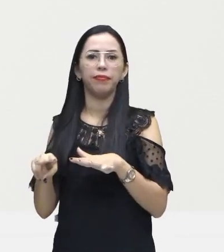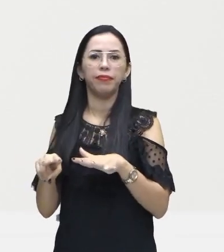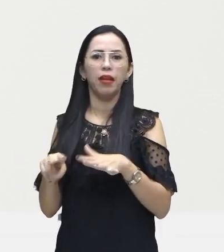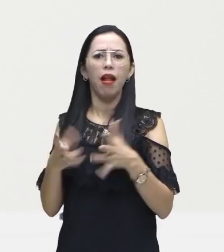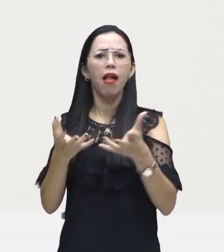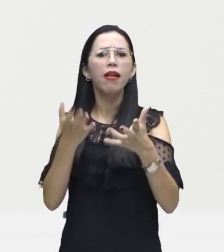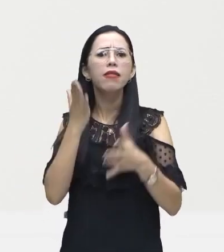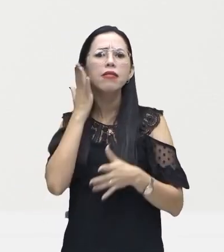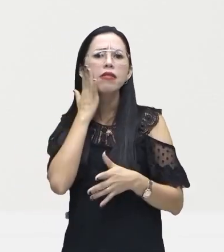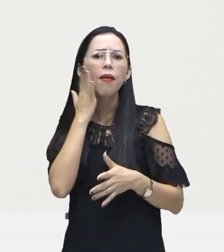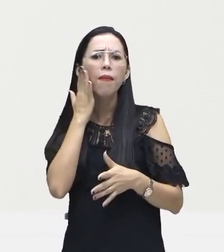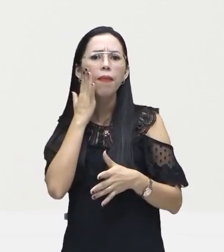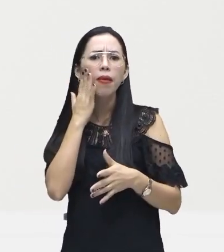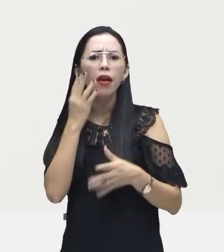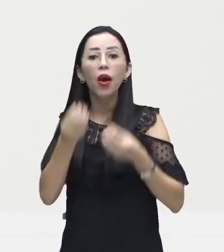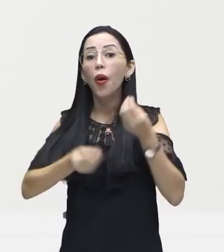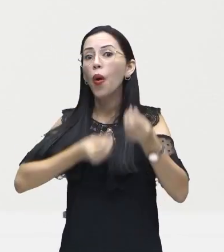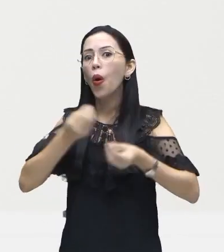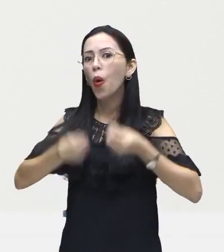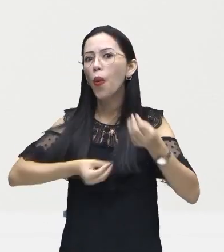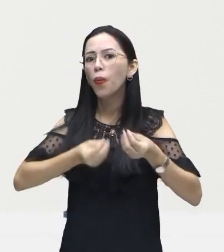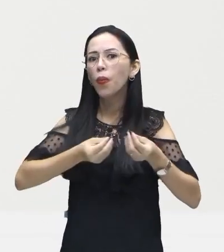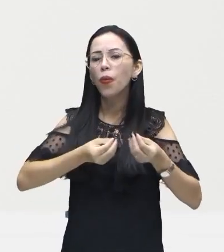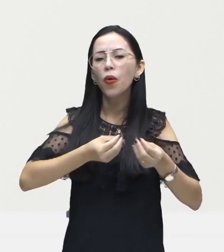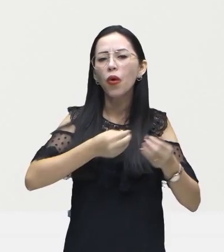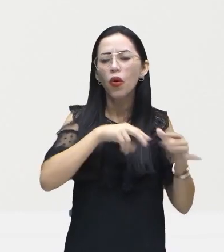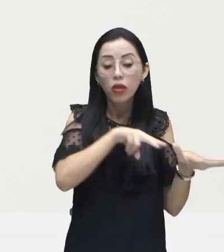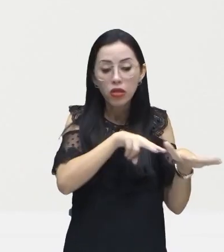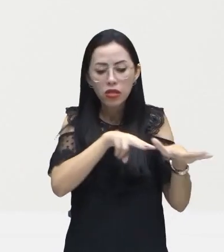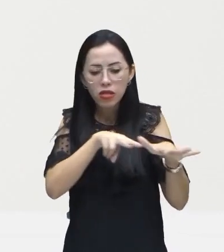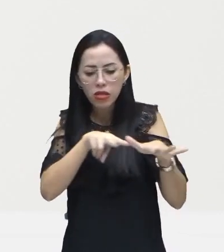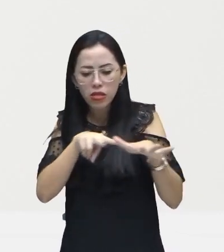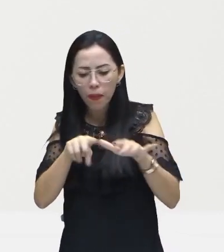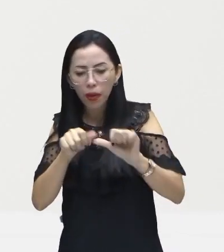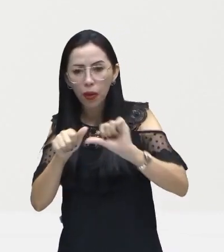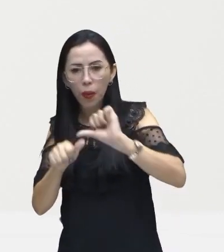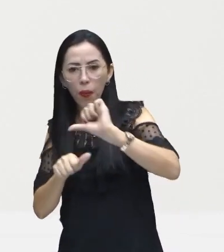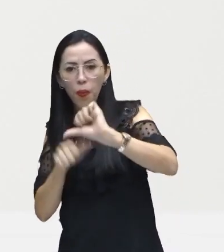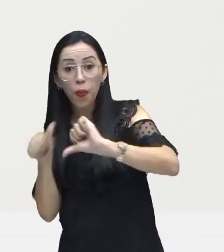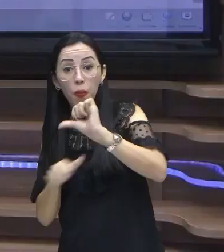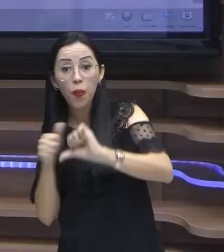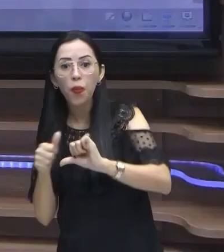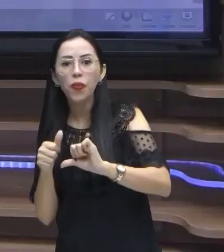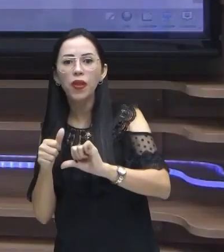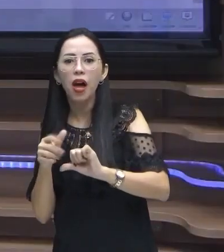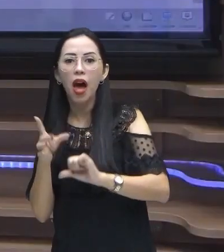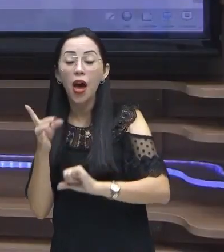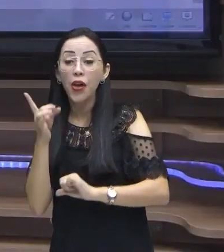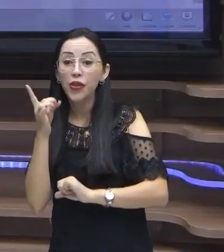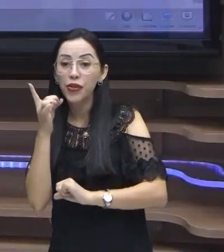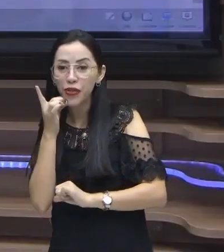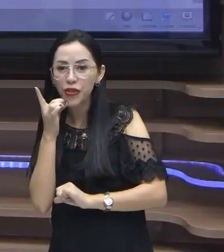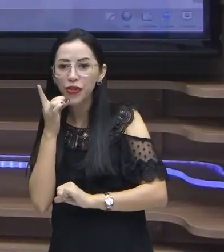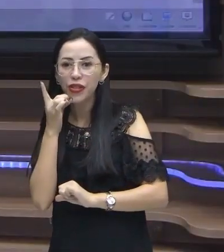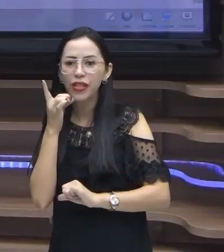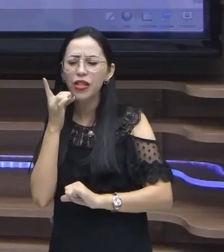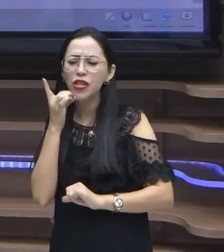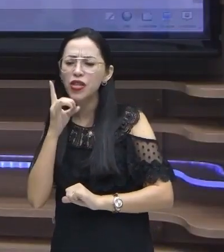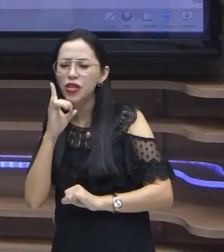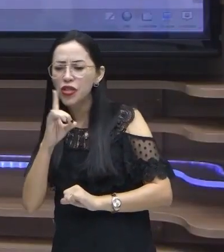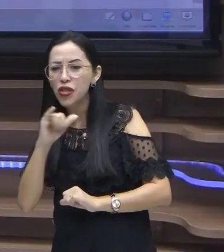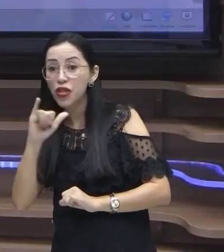seguinte, qual o total desse tempo em dias? Aqui comigo. Nesse